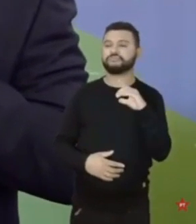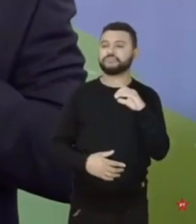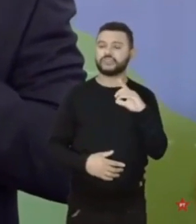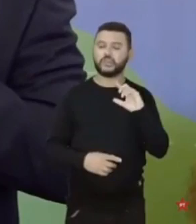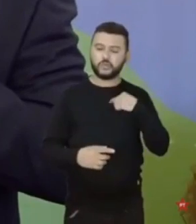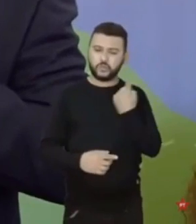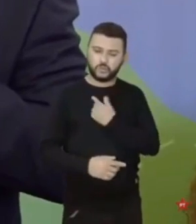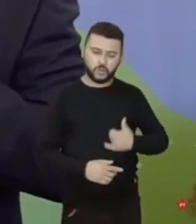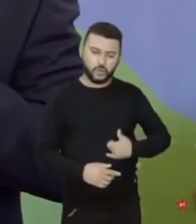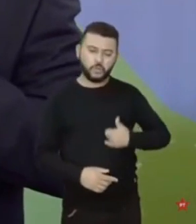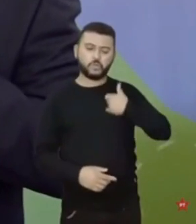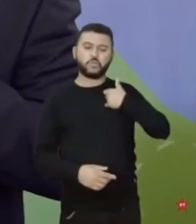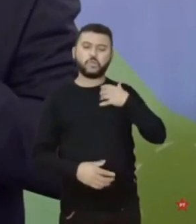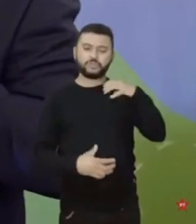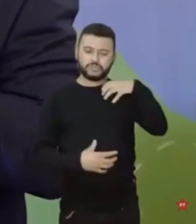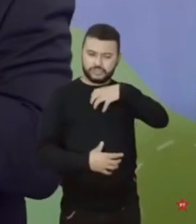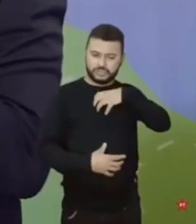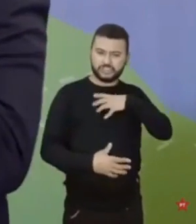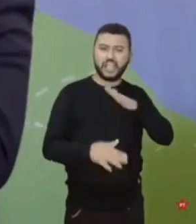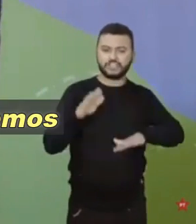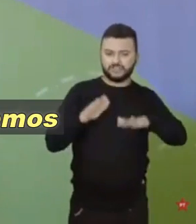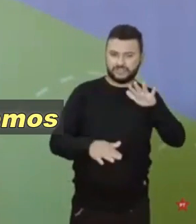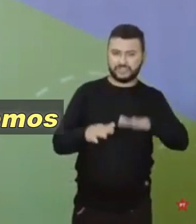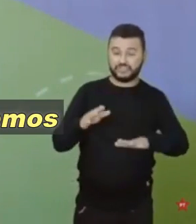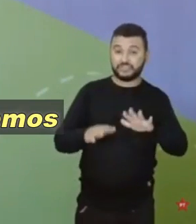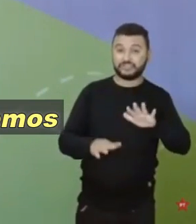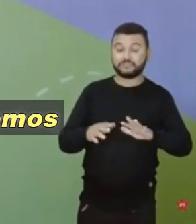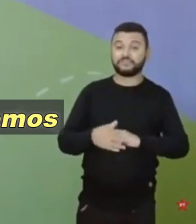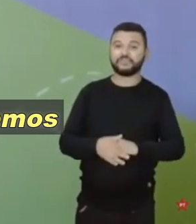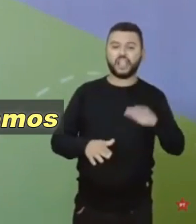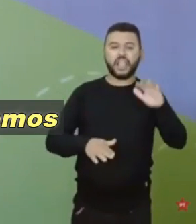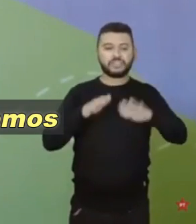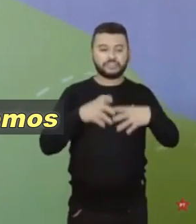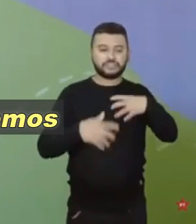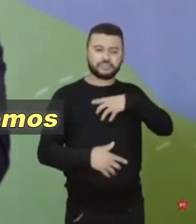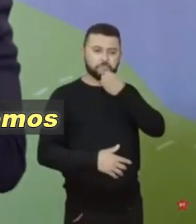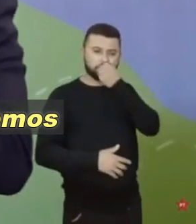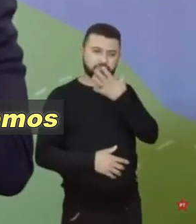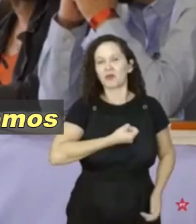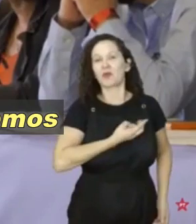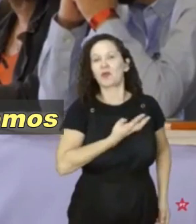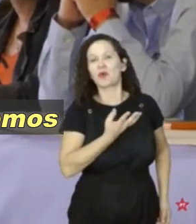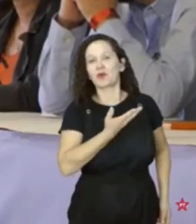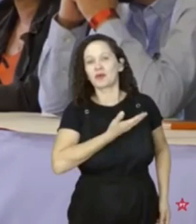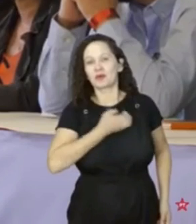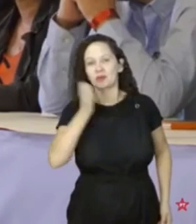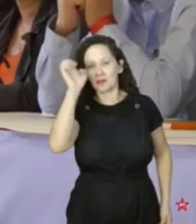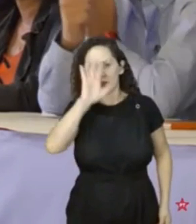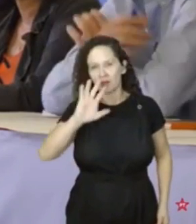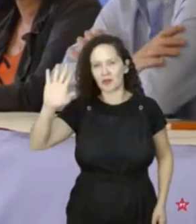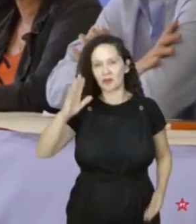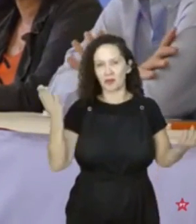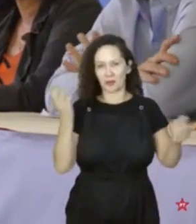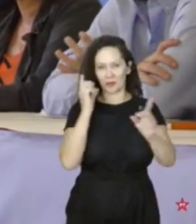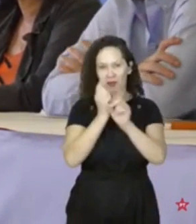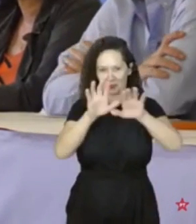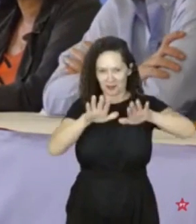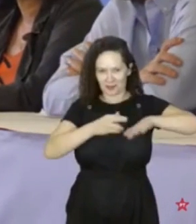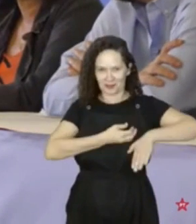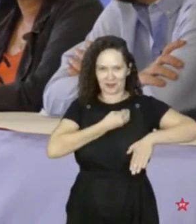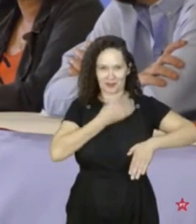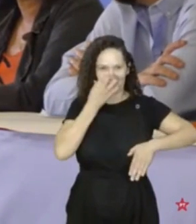muitas vezes e muitas vezes nós sabemos que merecemos destacar mas é preciso que a